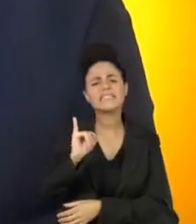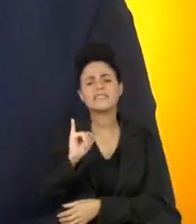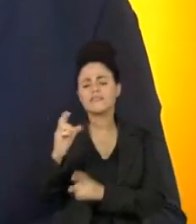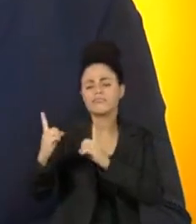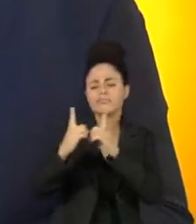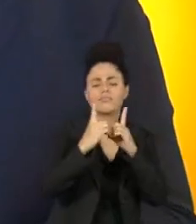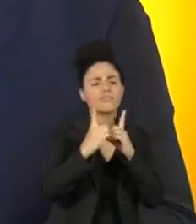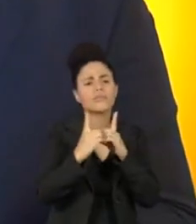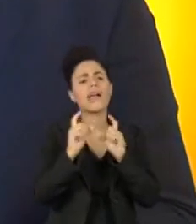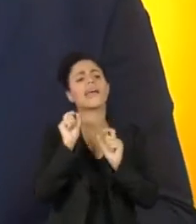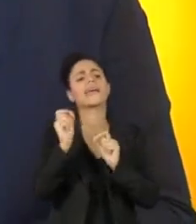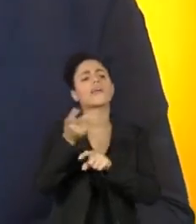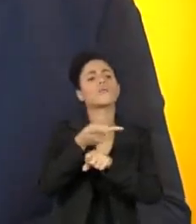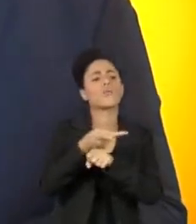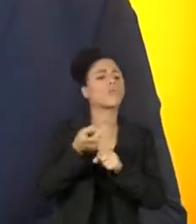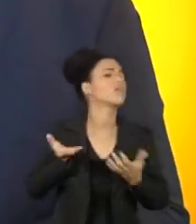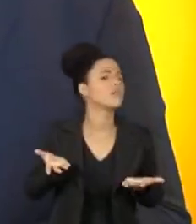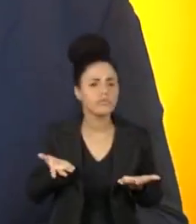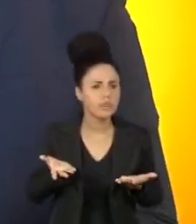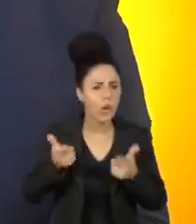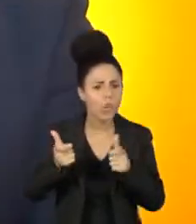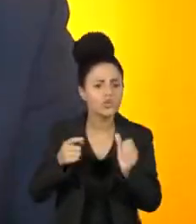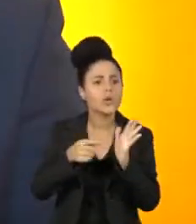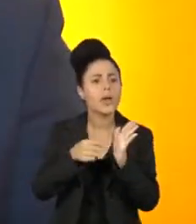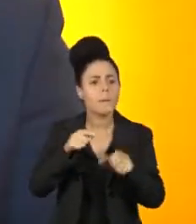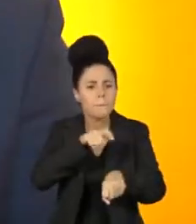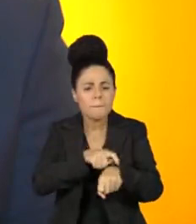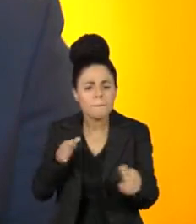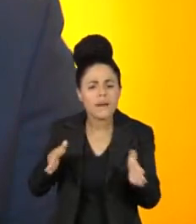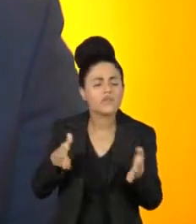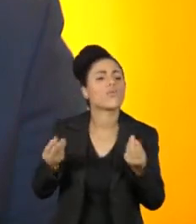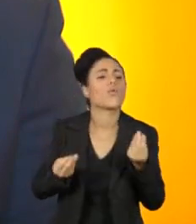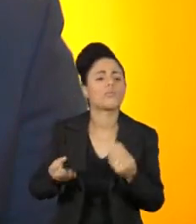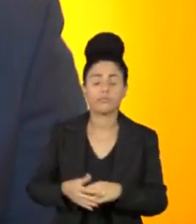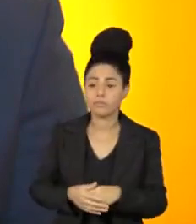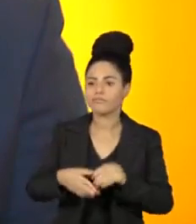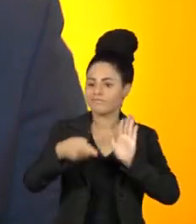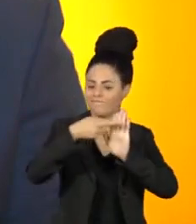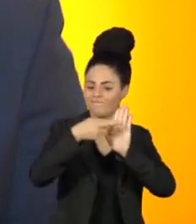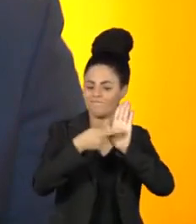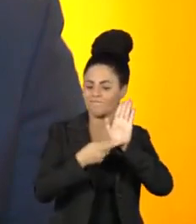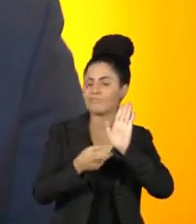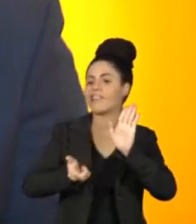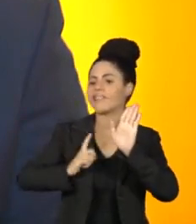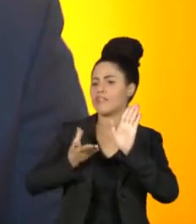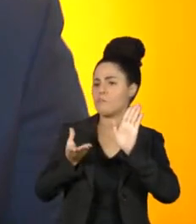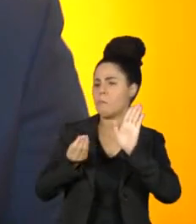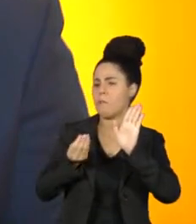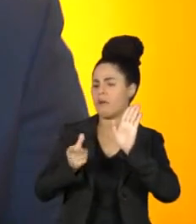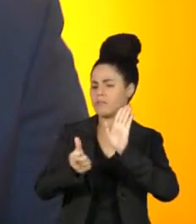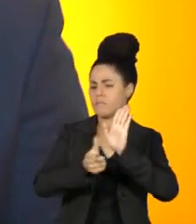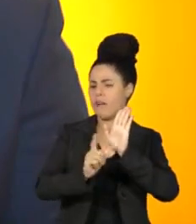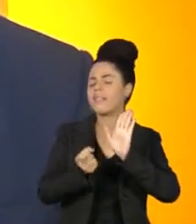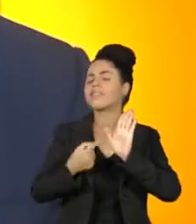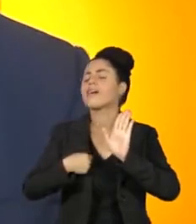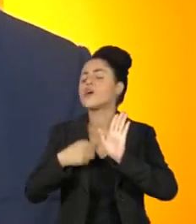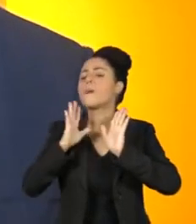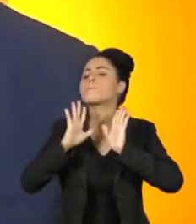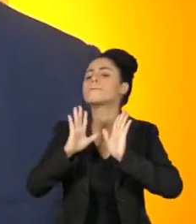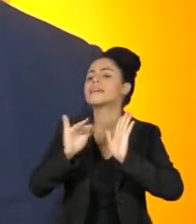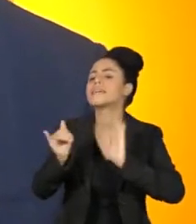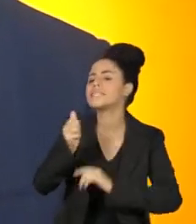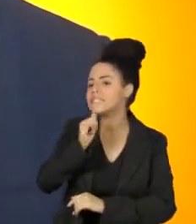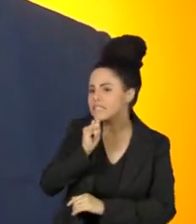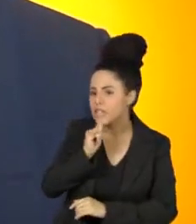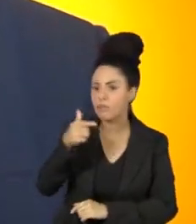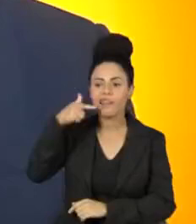atendido, a quem ele pode recorrer e em qual prazo? Essa é uma questão importante. Tem muitas regras lá. Por exemplo, tempo mínimo de resposta. Se cair a ligação,